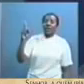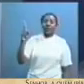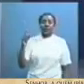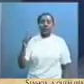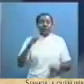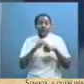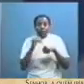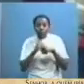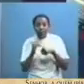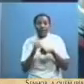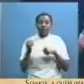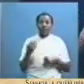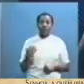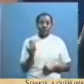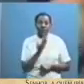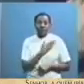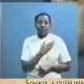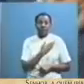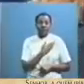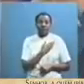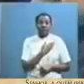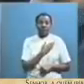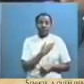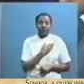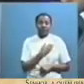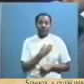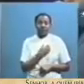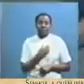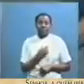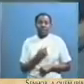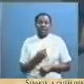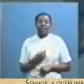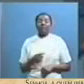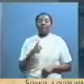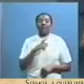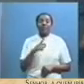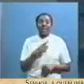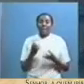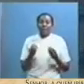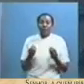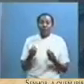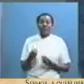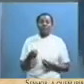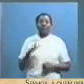mentira. Quantos aqui são viciados no palavrão? Hoje nós vamos pedir na missa de